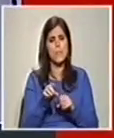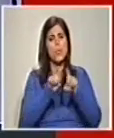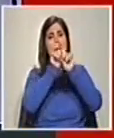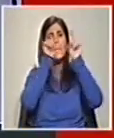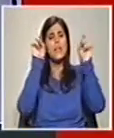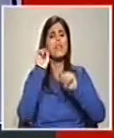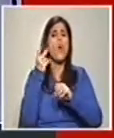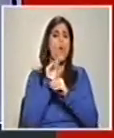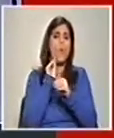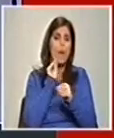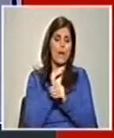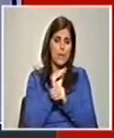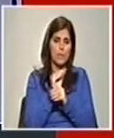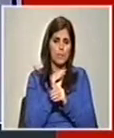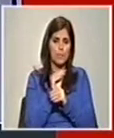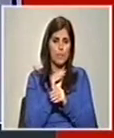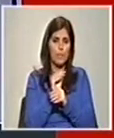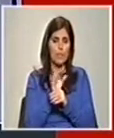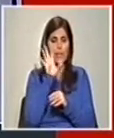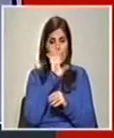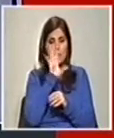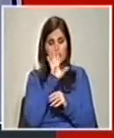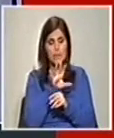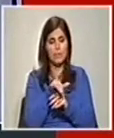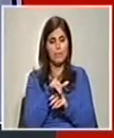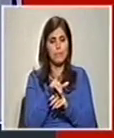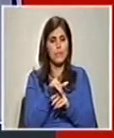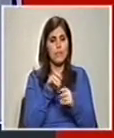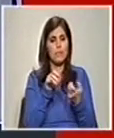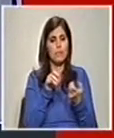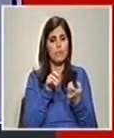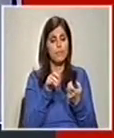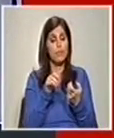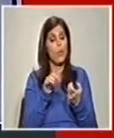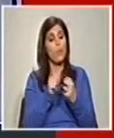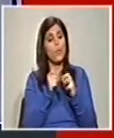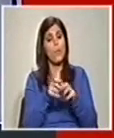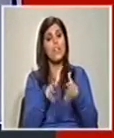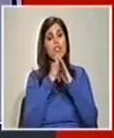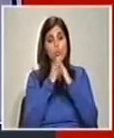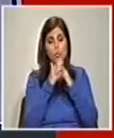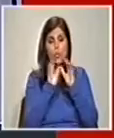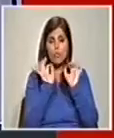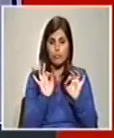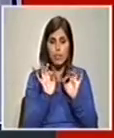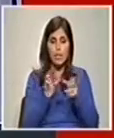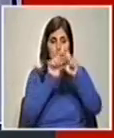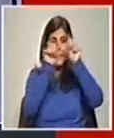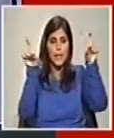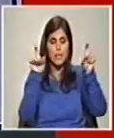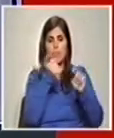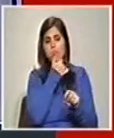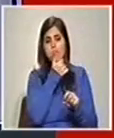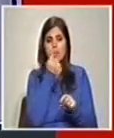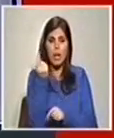sendo uma questão estrutural de princípio, digamos assim, da própria instituição, fica ao critério de cada